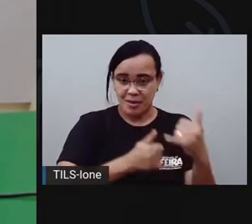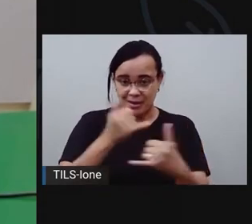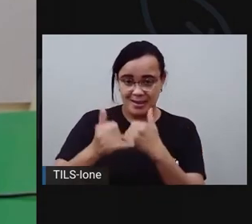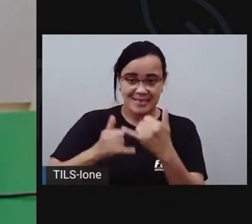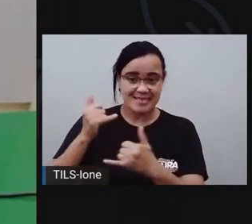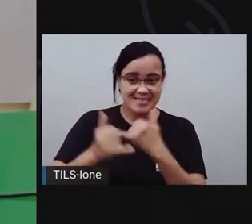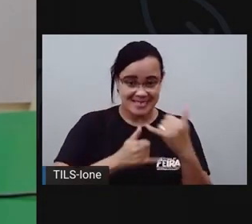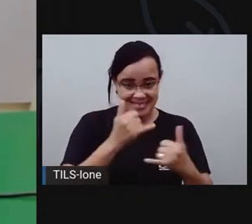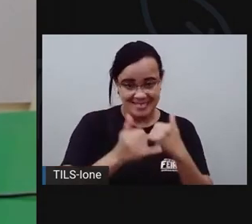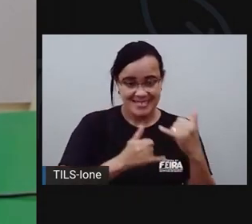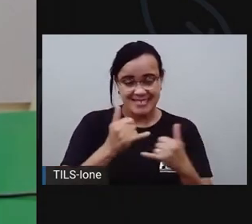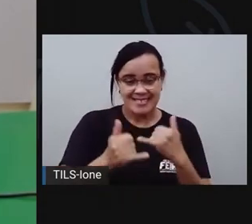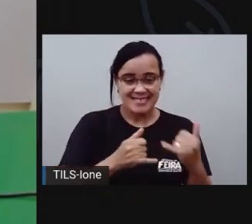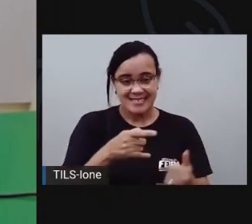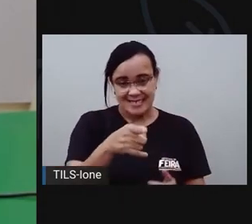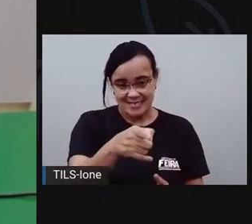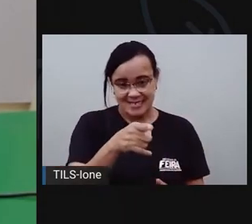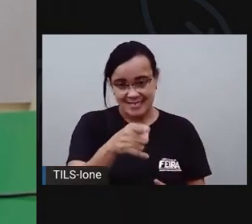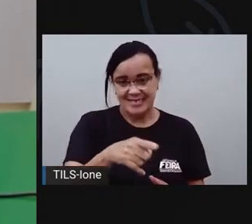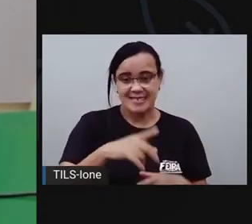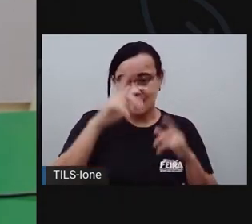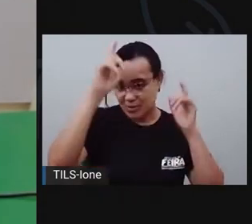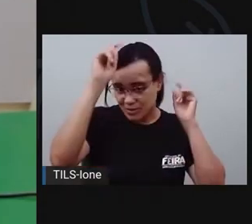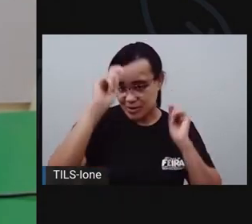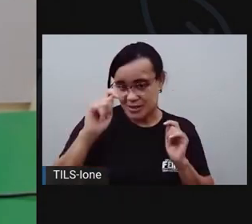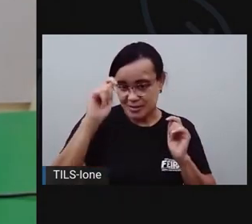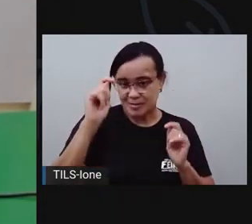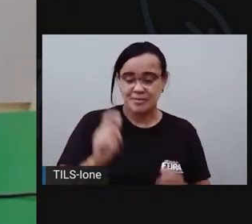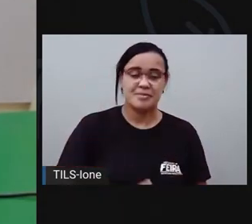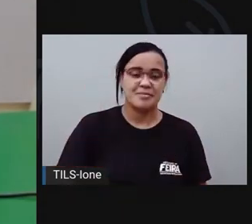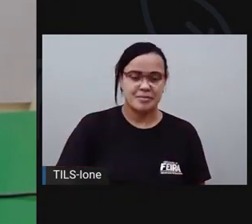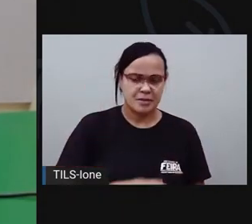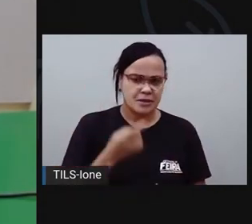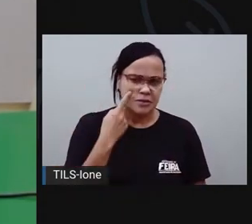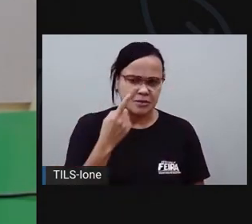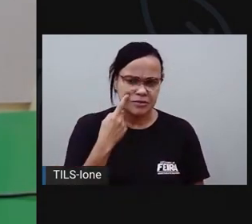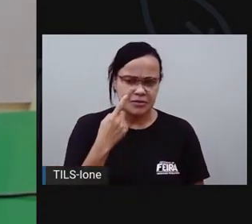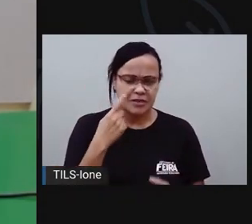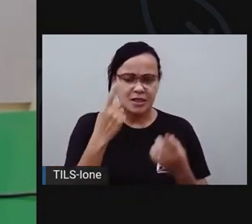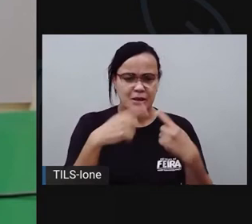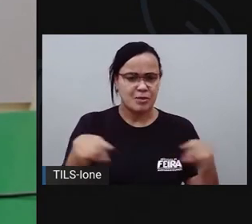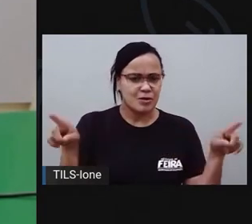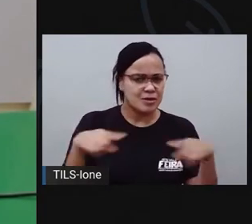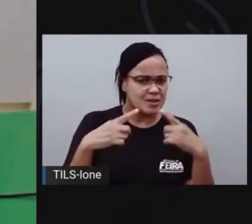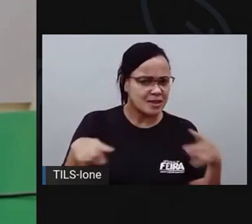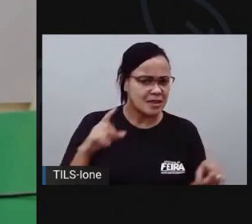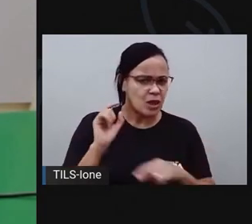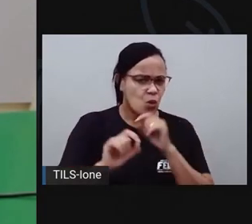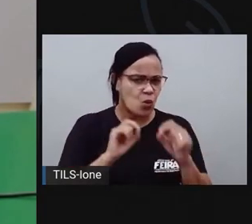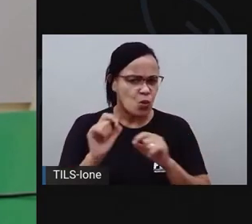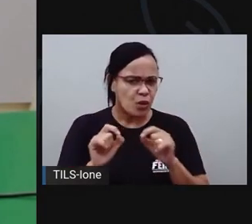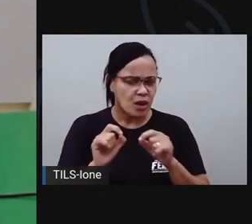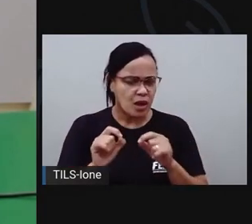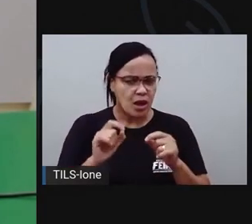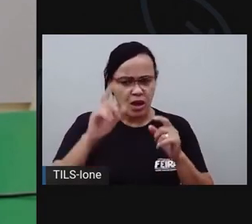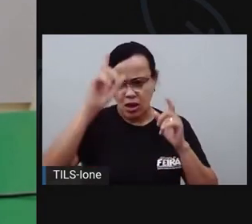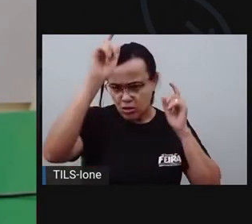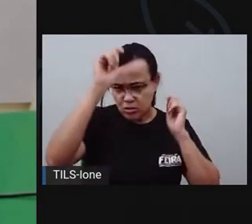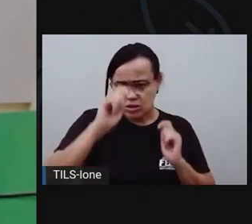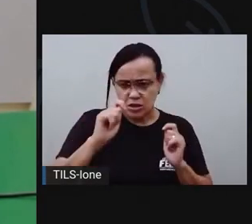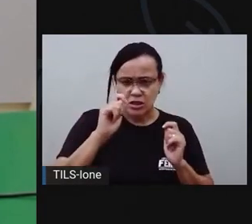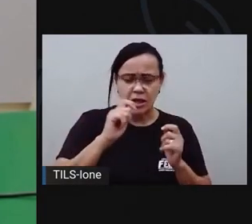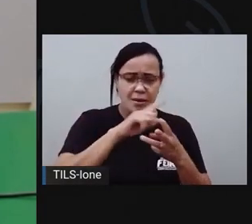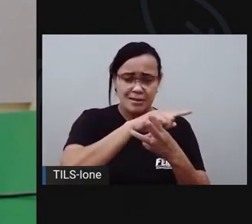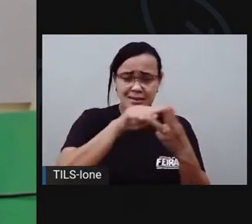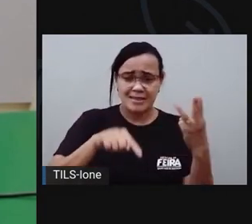marinheira, ó, o chapéu. Vamos ver o que diz a música, né? A música diz que o chapéu tem quantas pontas? Três, né?